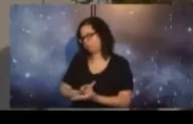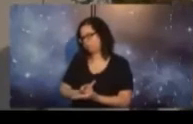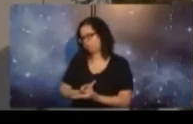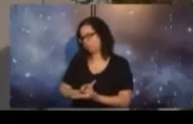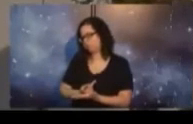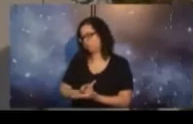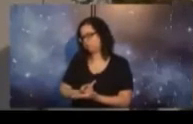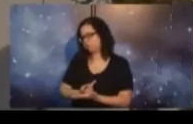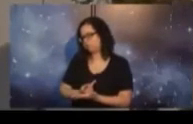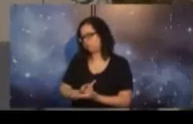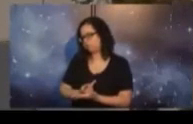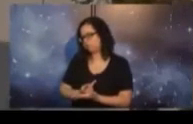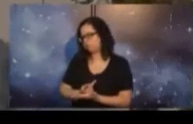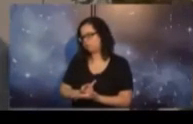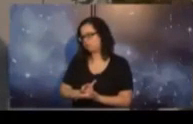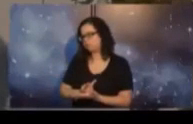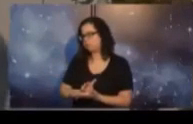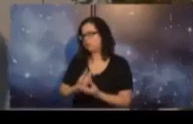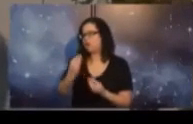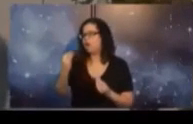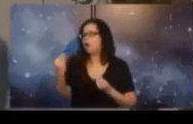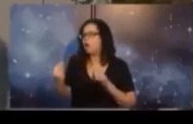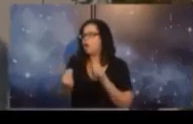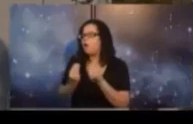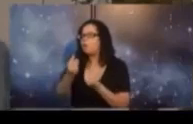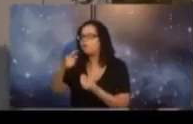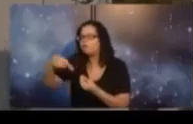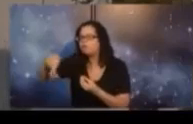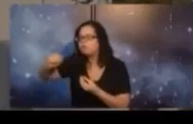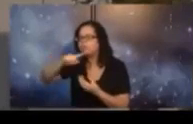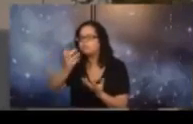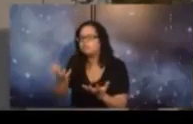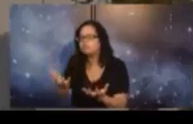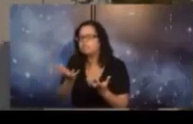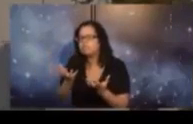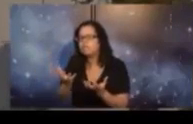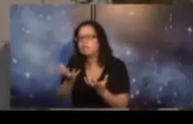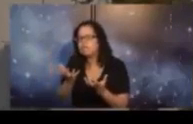Quais meios você quer escolher para chegar no novo mundo?